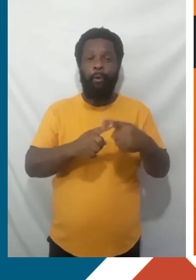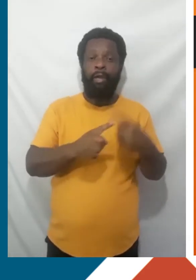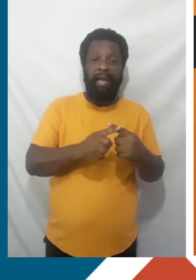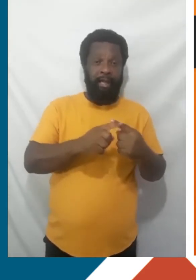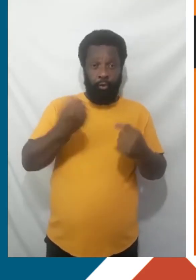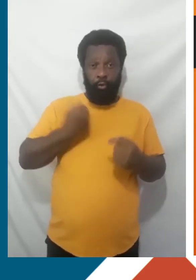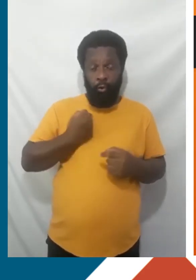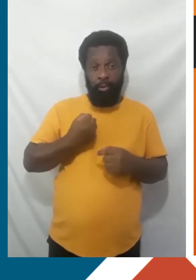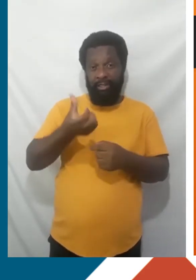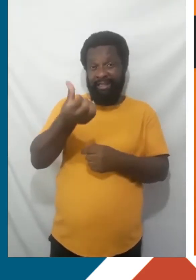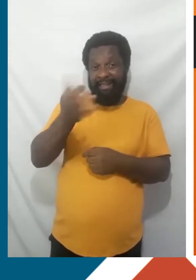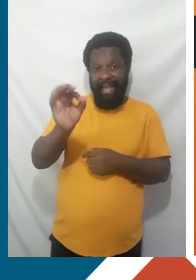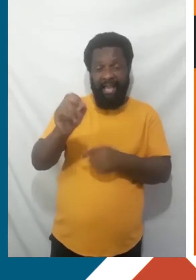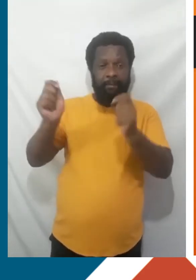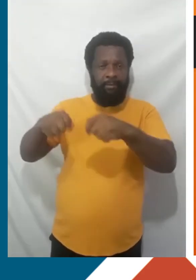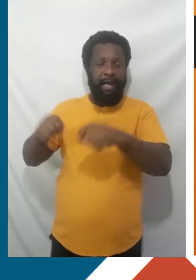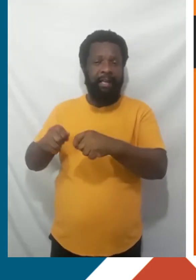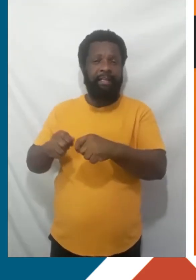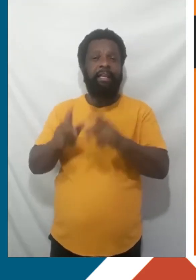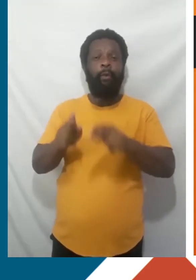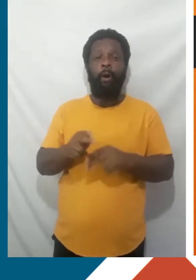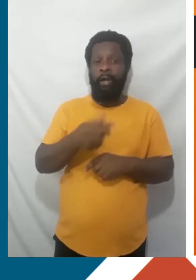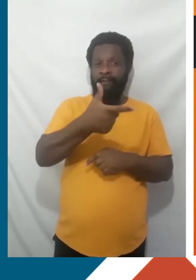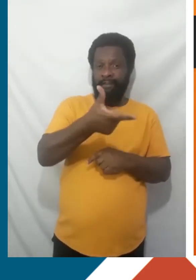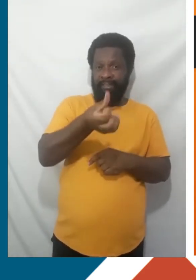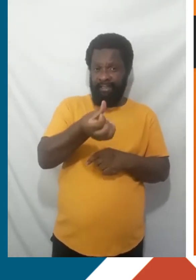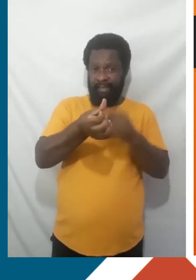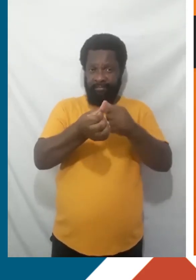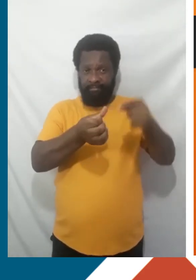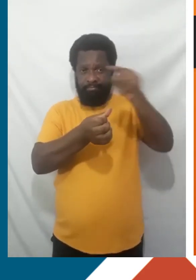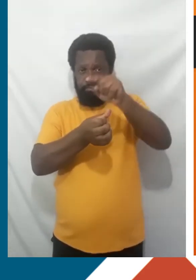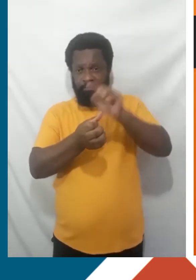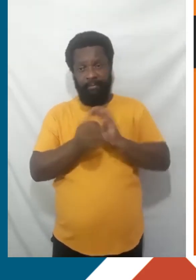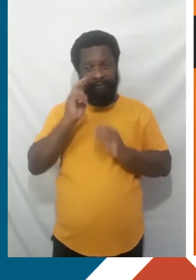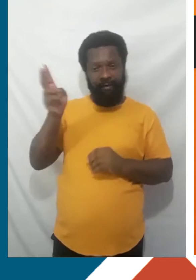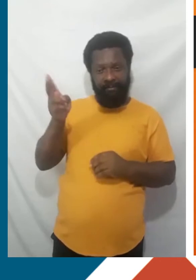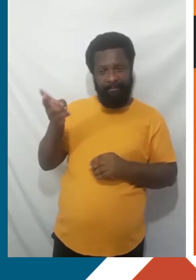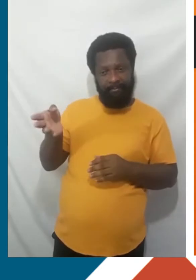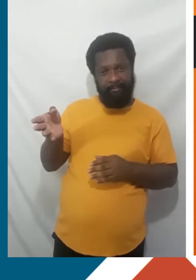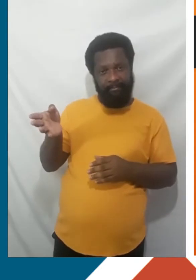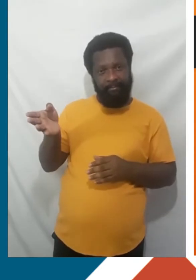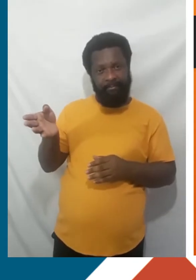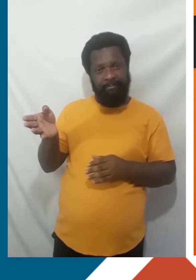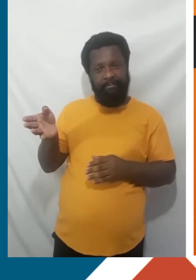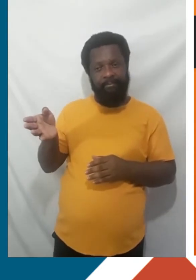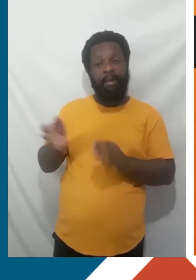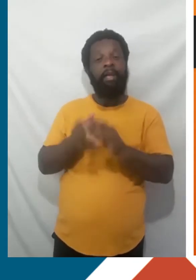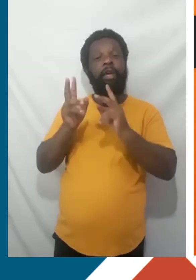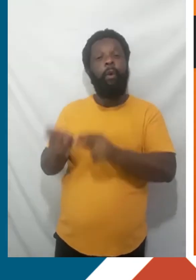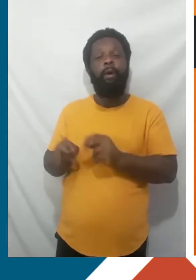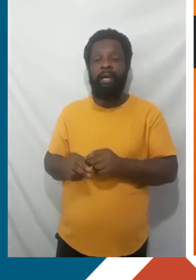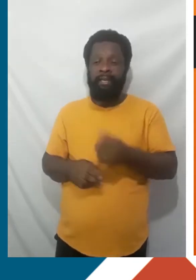dígito, 10 possibilidades, o que dá 26 ao cubo vezes 10 à quarta, que é igual a